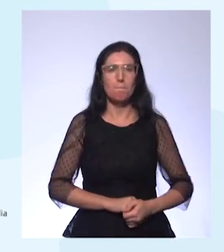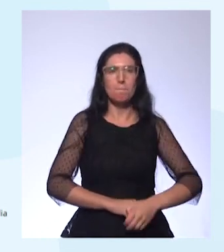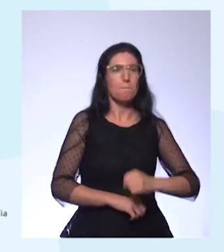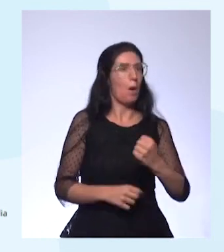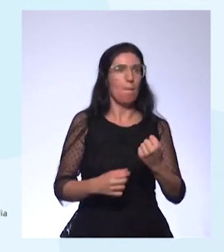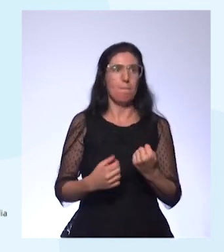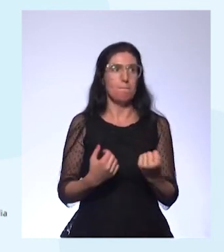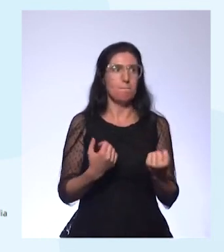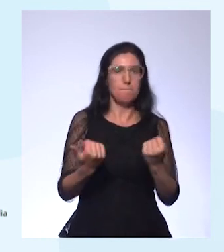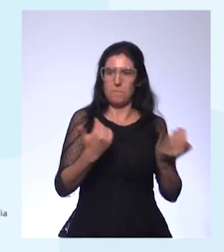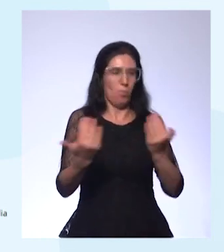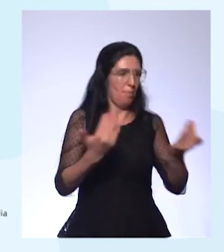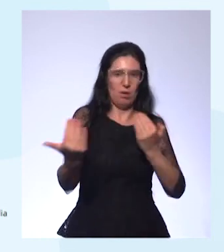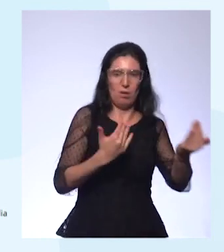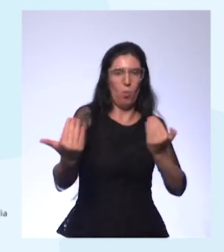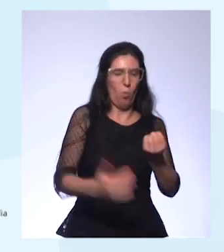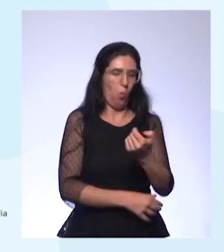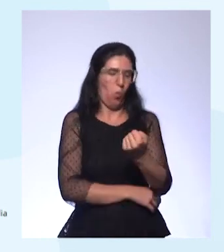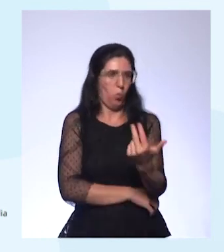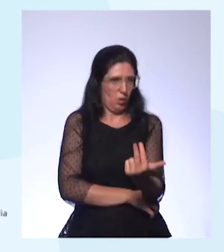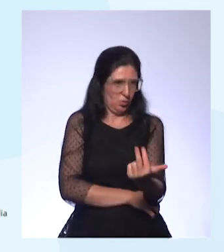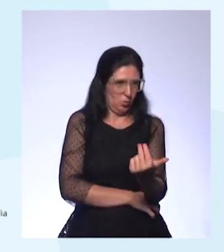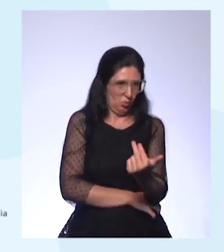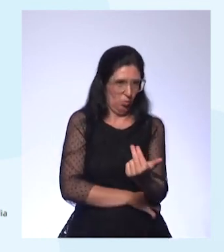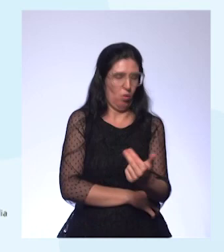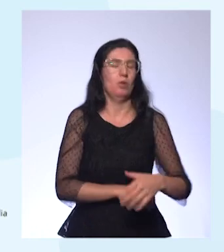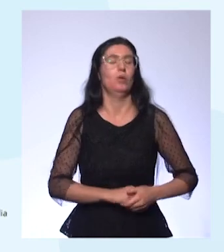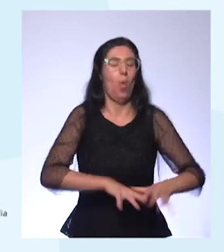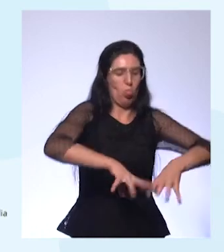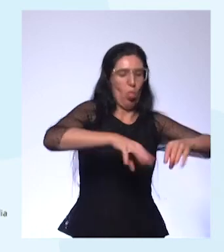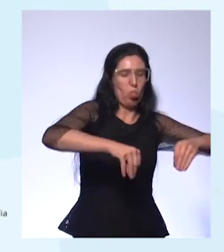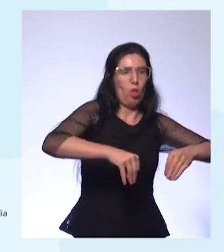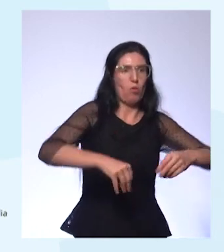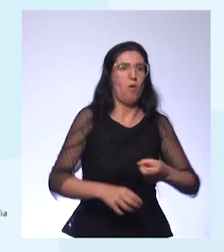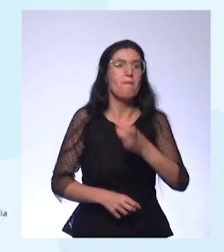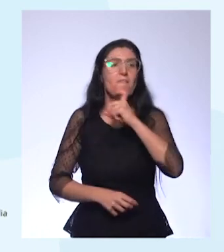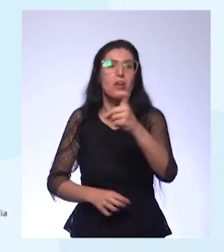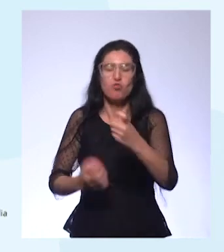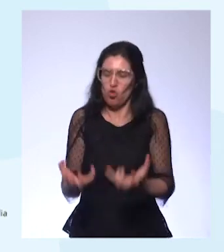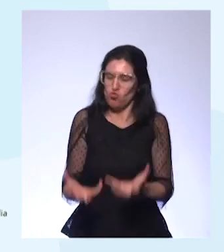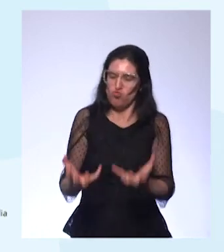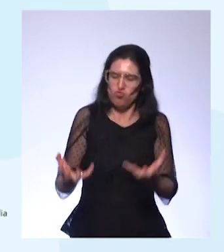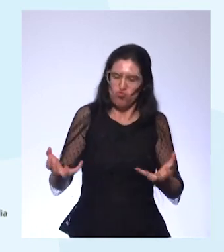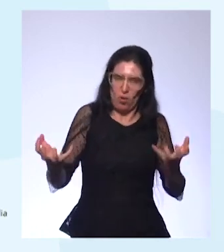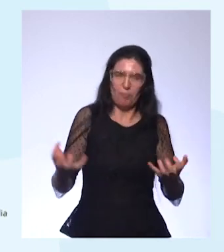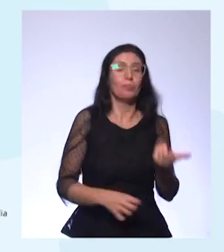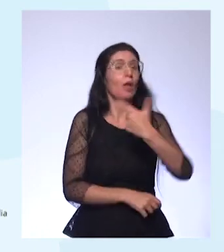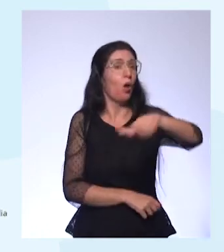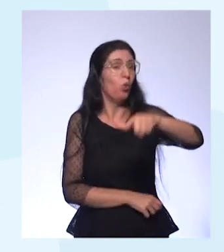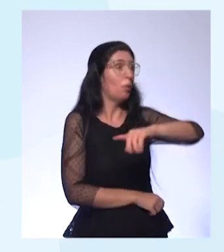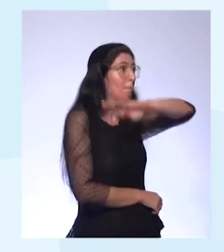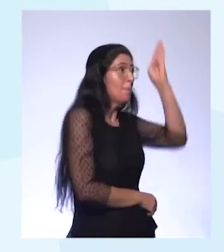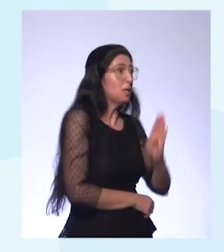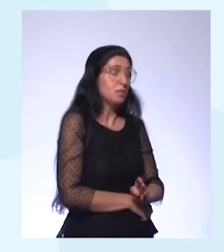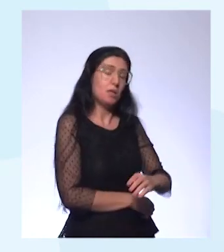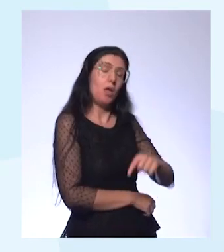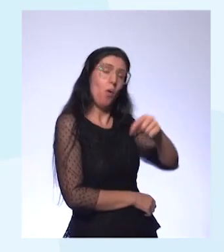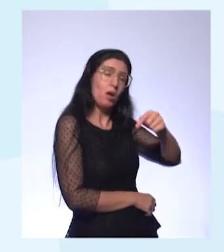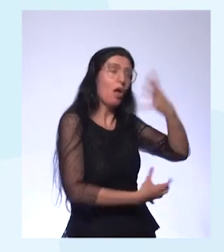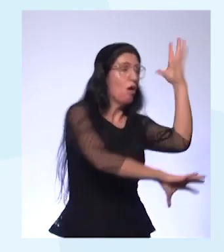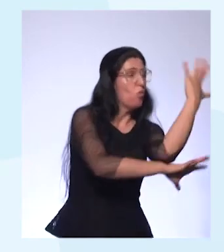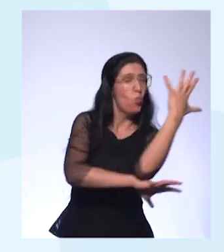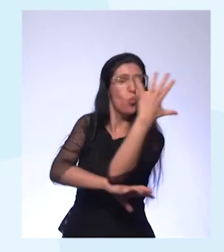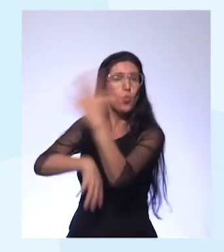viu das estepes e das pradarias. A próxima, bem conhecida aqui no Brasil, são as